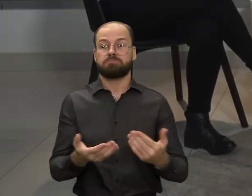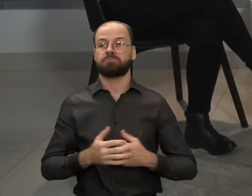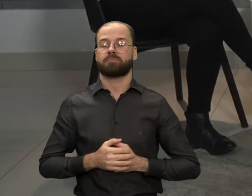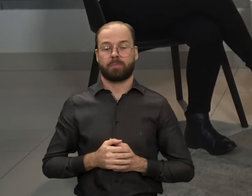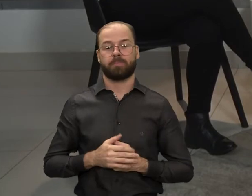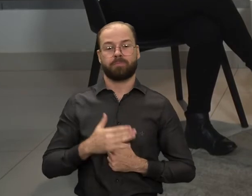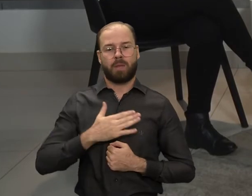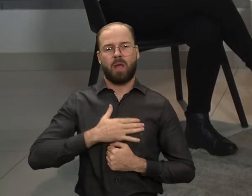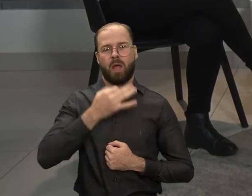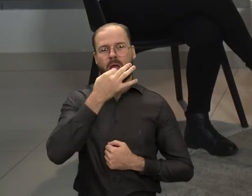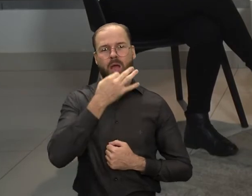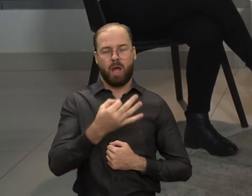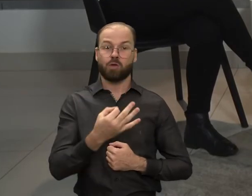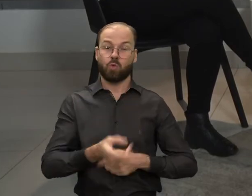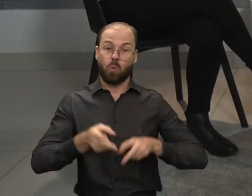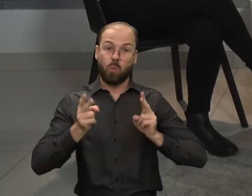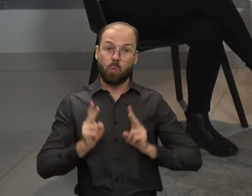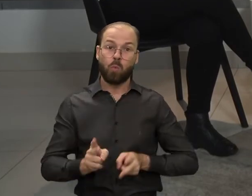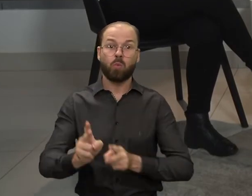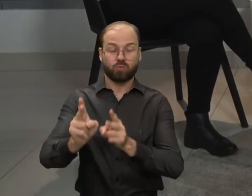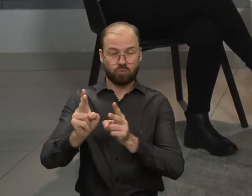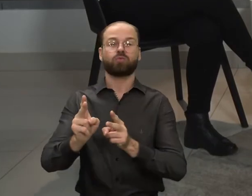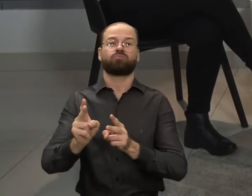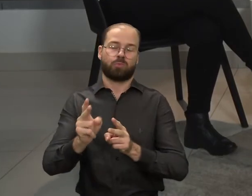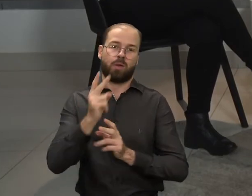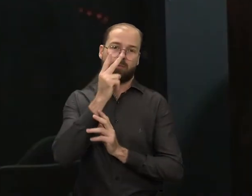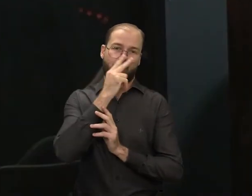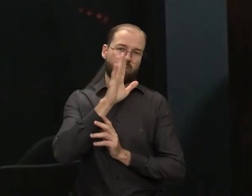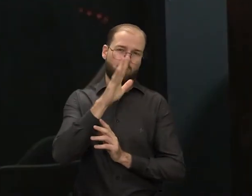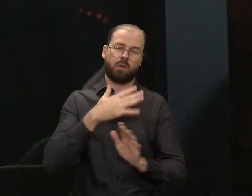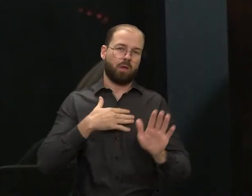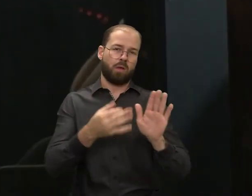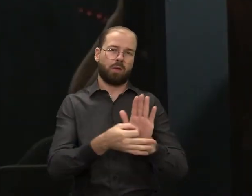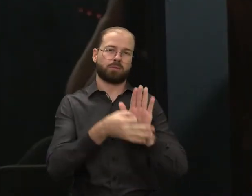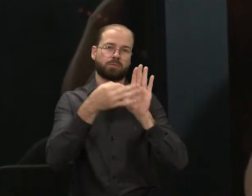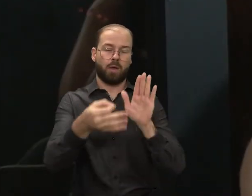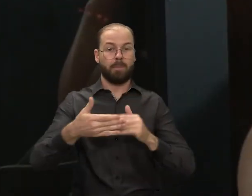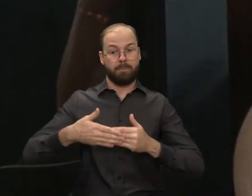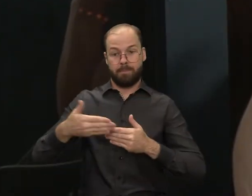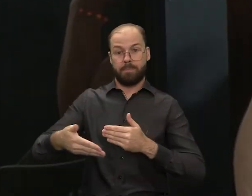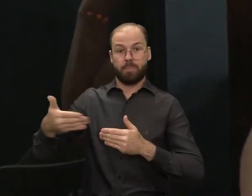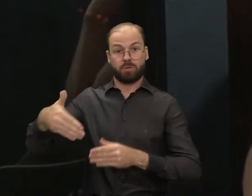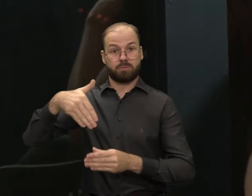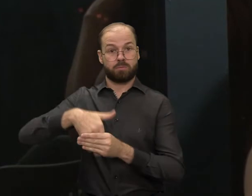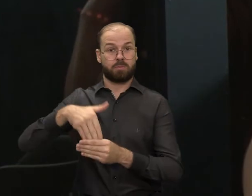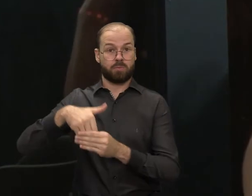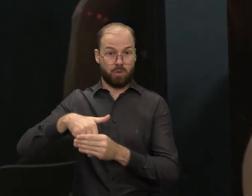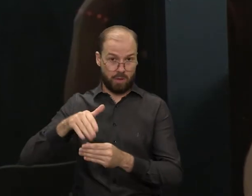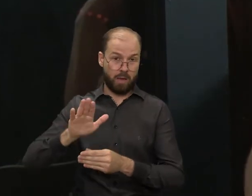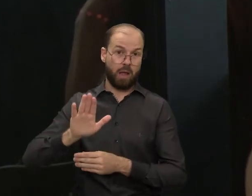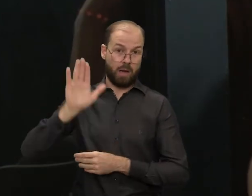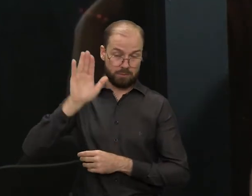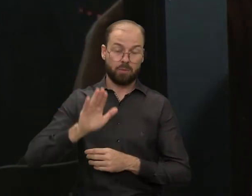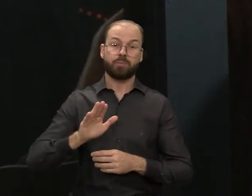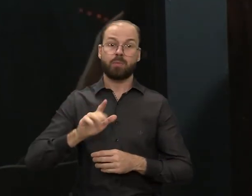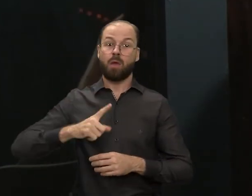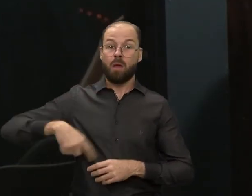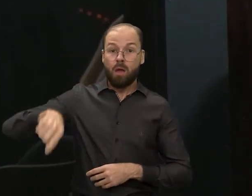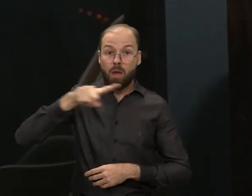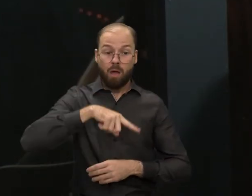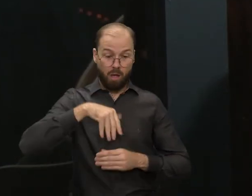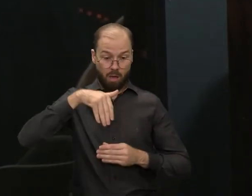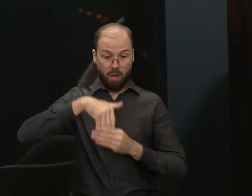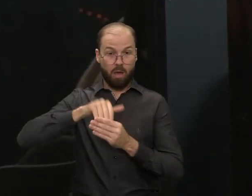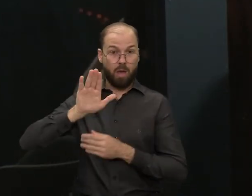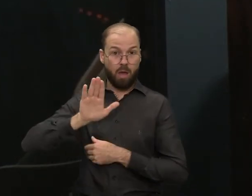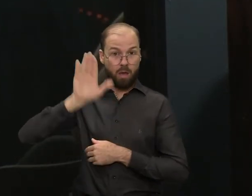uma continuidade, né? Então, assim, fica até uma dica, né, para as próximas eleições, que os candidatos construam